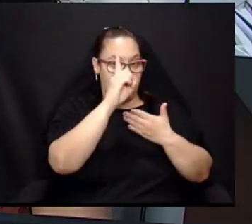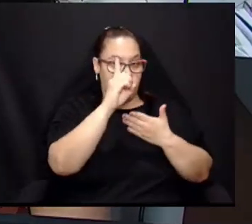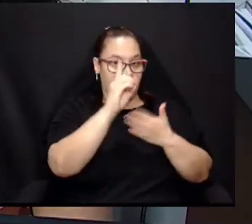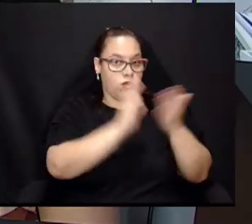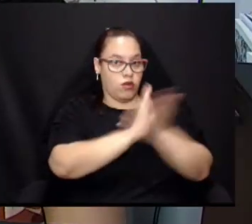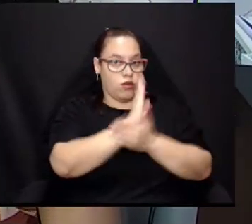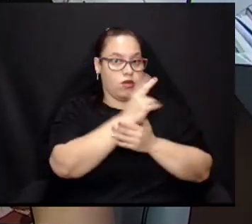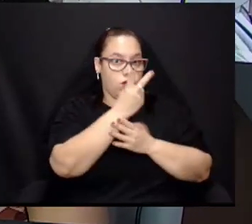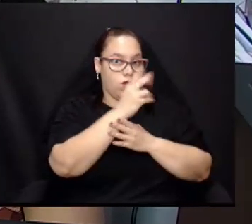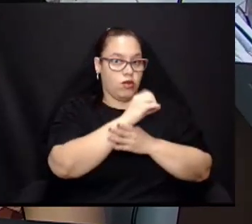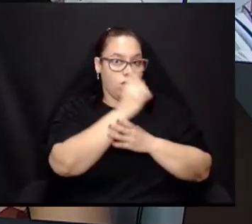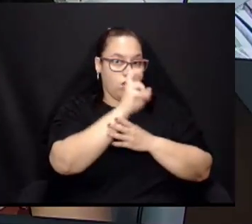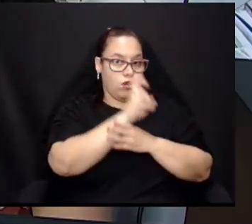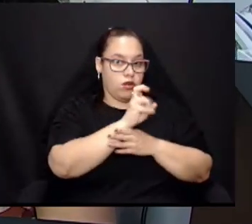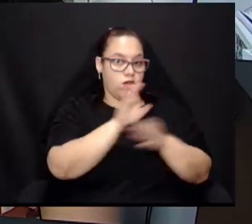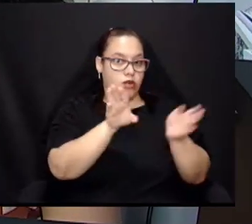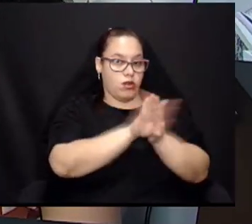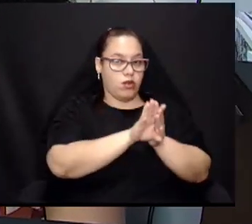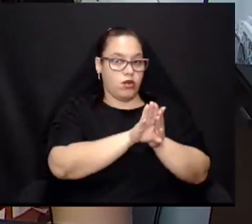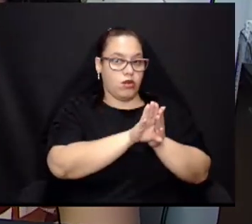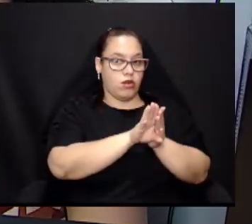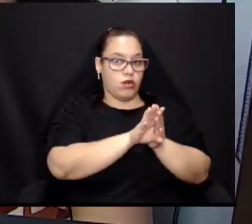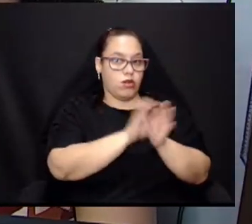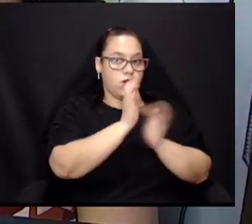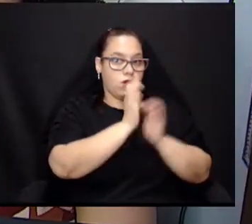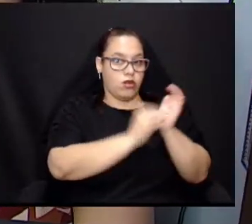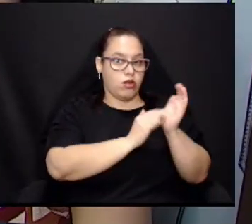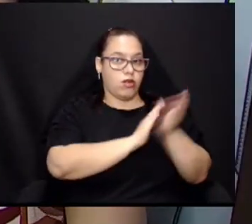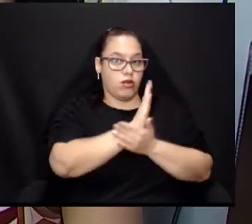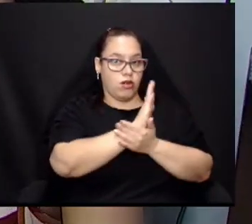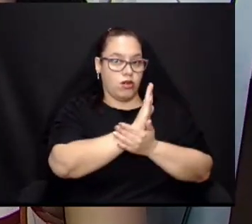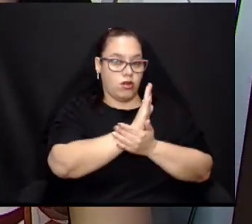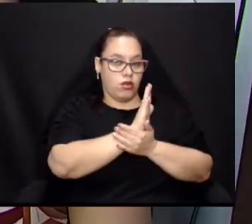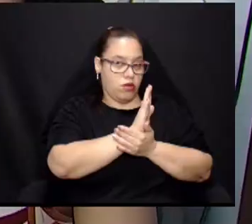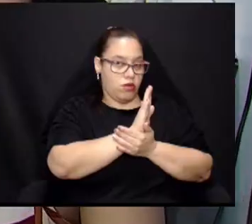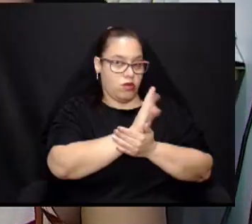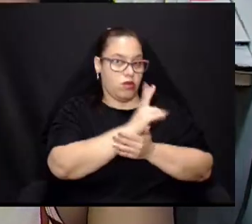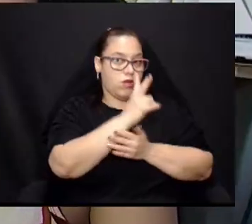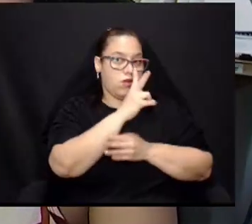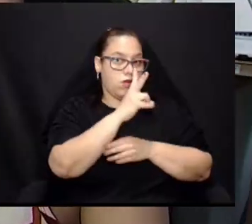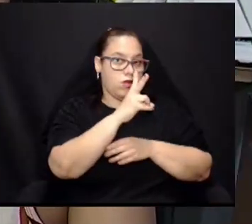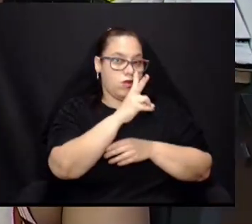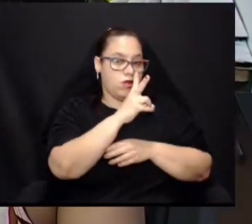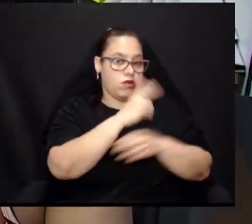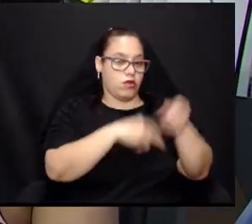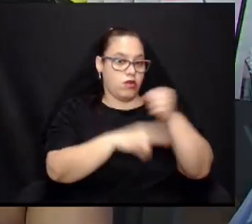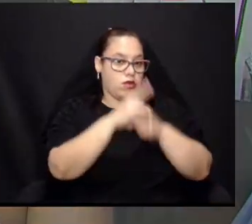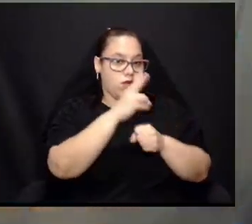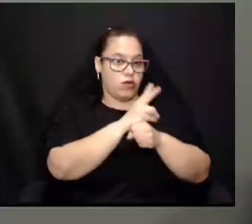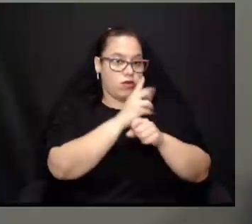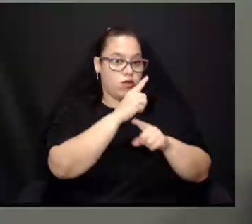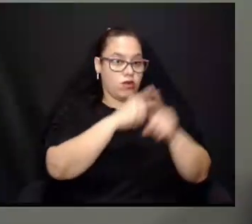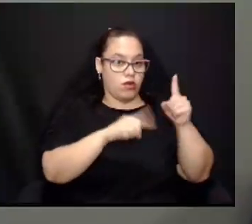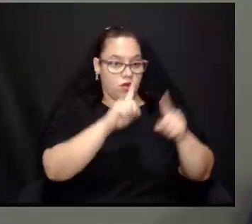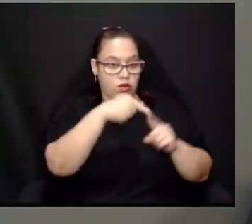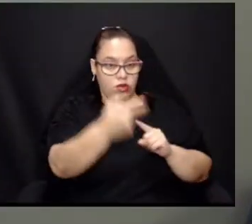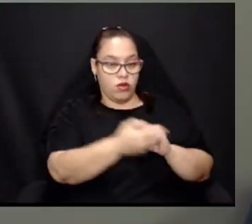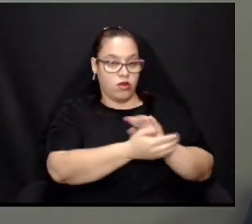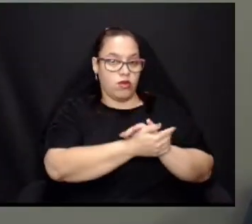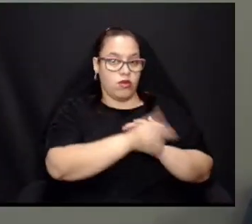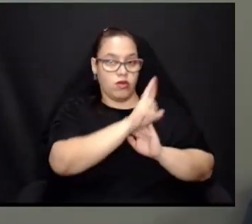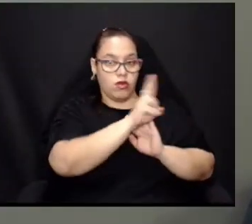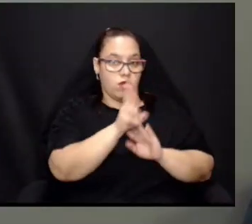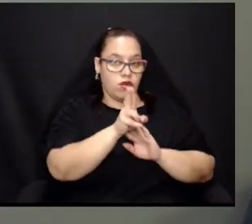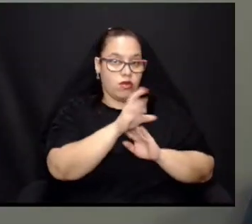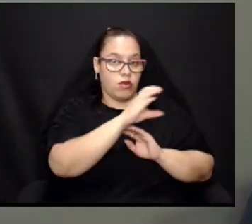eu entrei como concursado. Assim que passei no concurso, 2 anos e meio depois, eu fui nomeado como coordenador